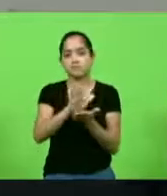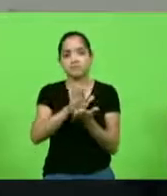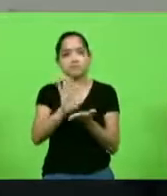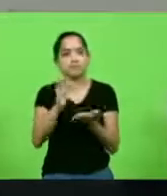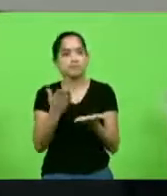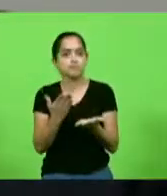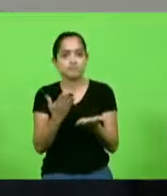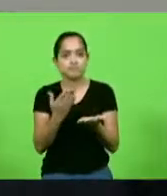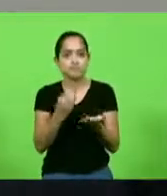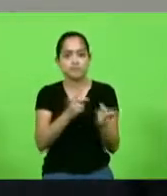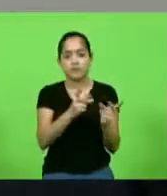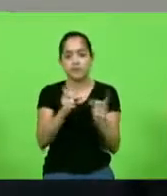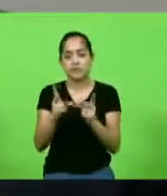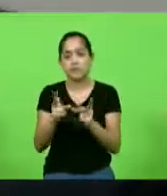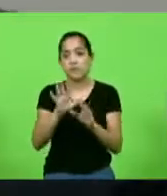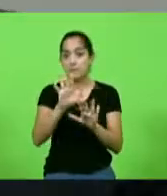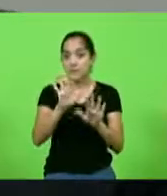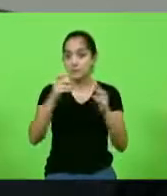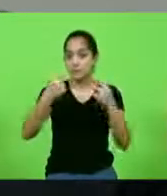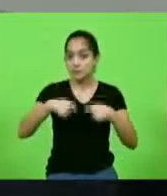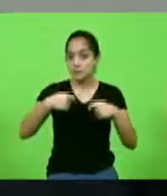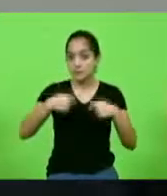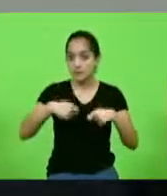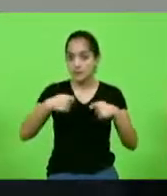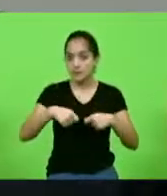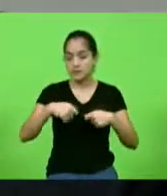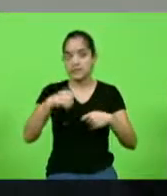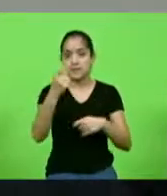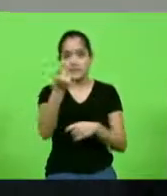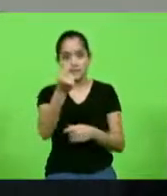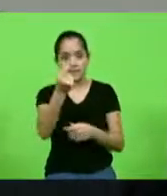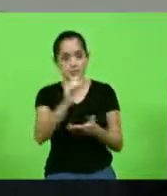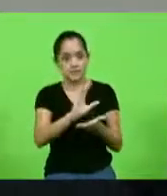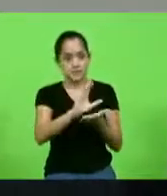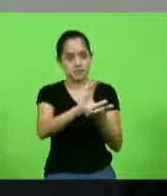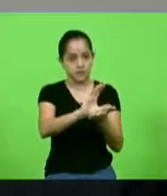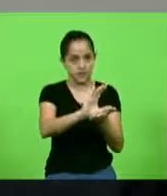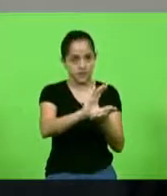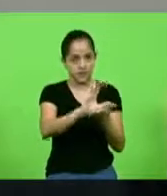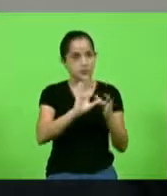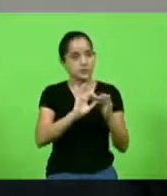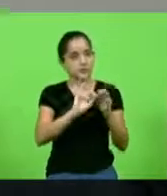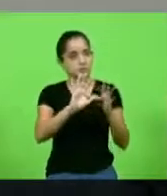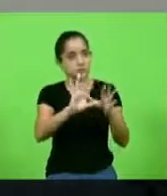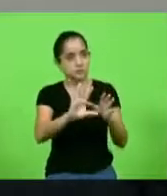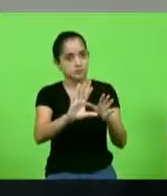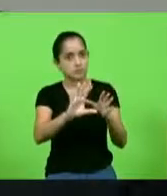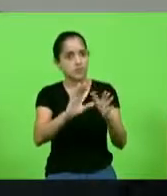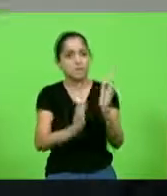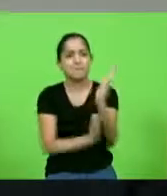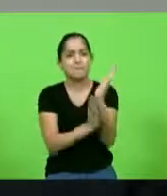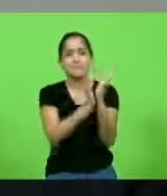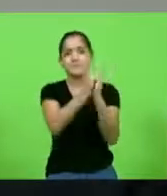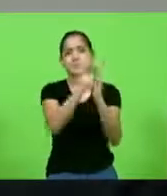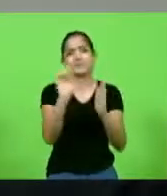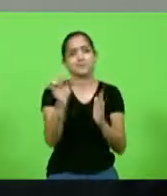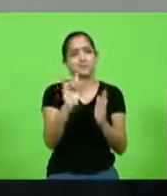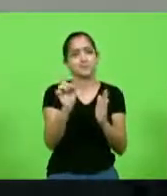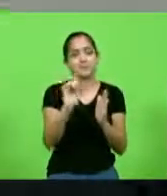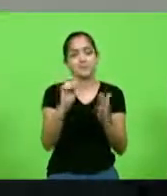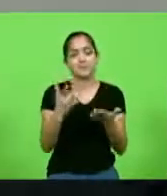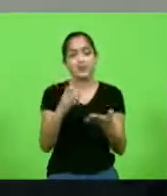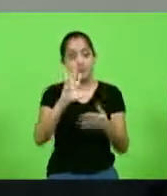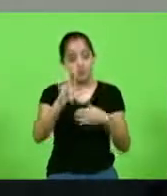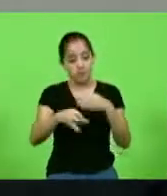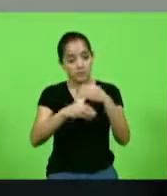mais vender. Agora, o que nós precisamos? Que esse dinheiro seja disponibilizado de forma desburocratizada. Eu vou fazer uma